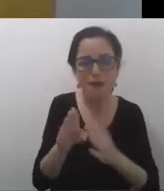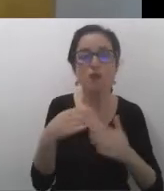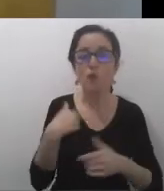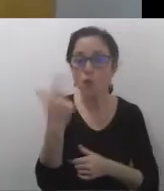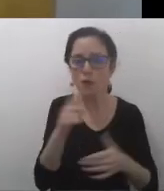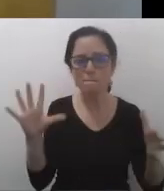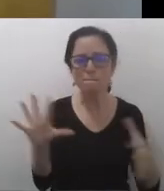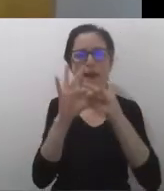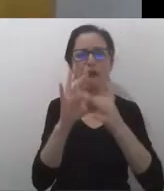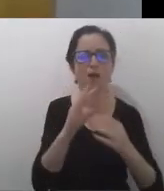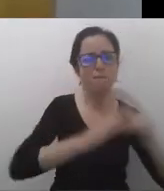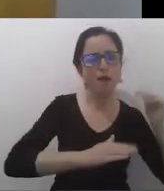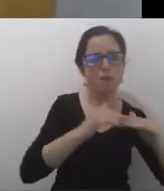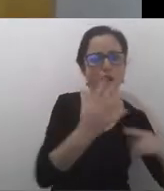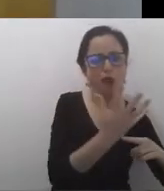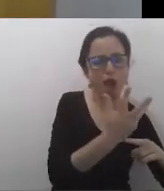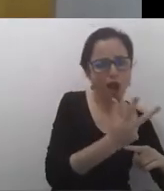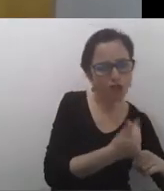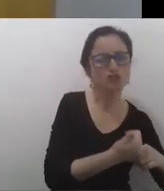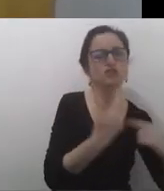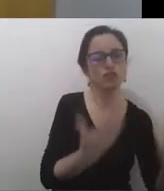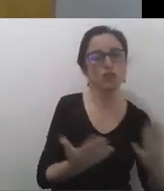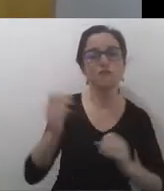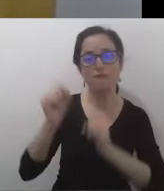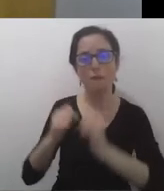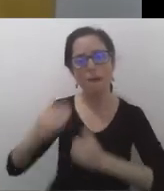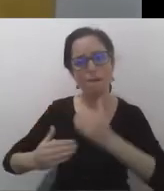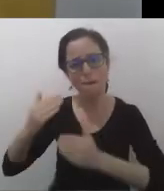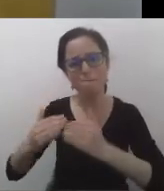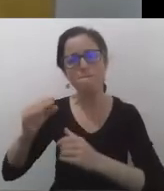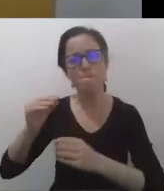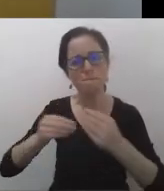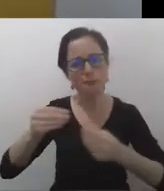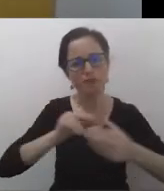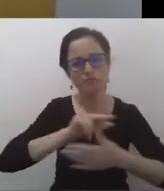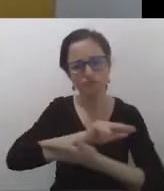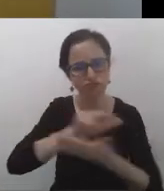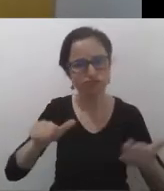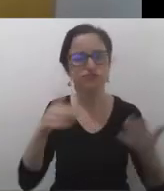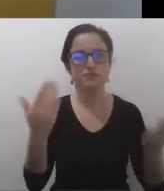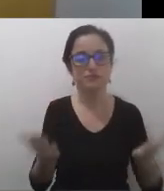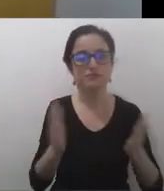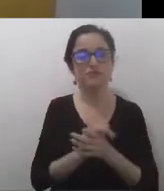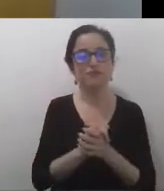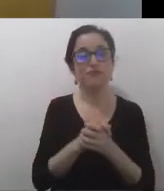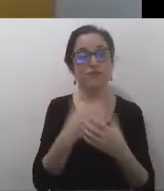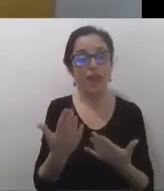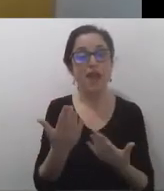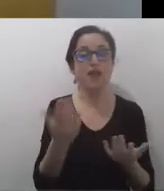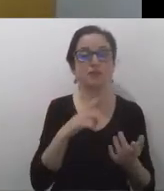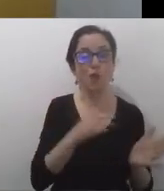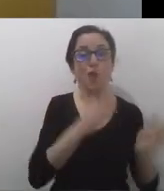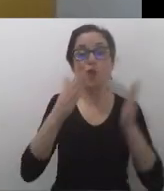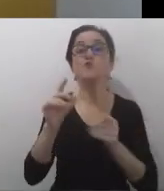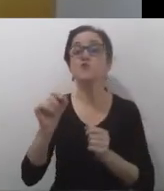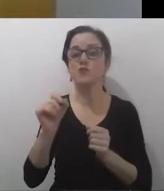sofisticados que conseguiram aliar, inclusive, algumas práticas artesanais com processos industriais, o plástico, etc., etc. Mas